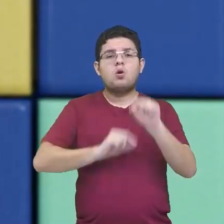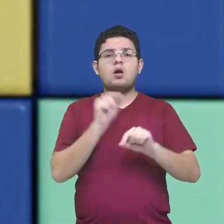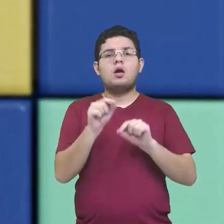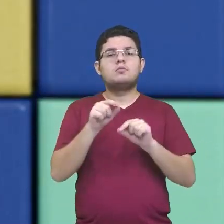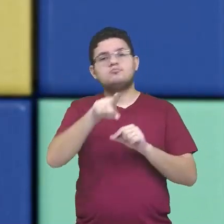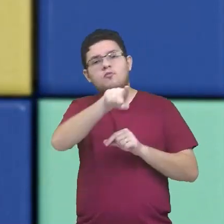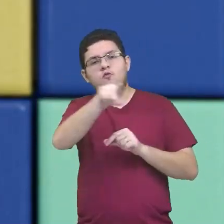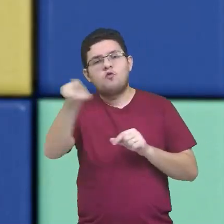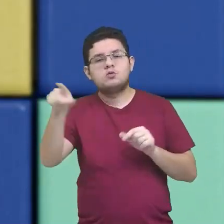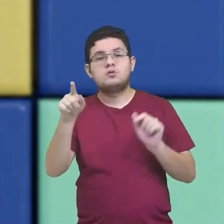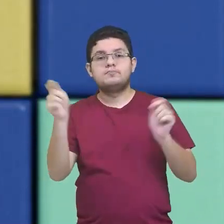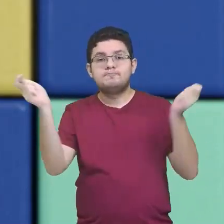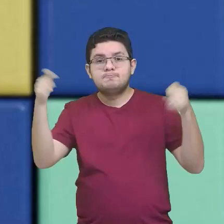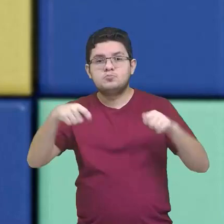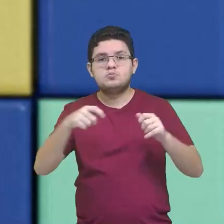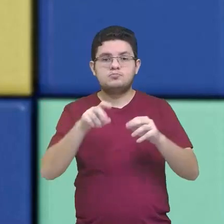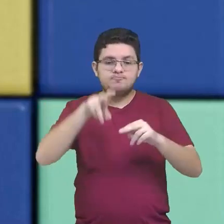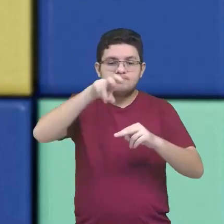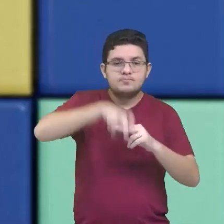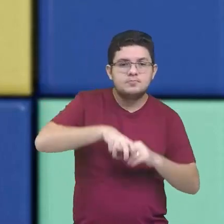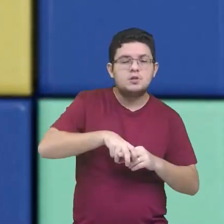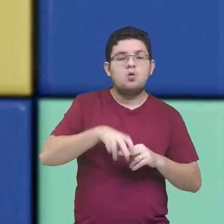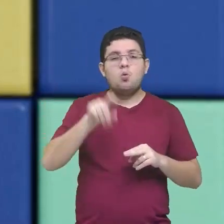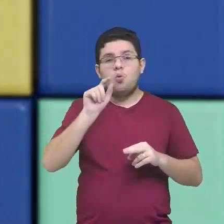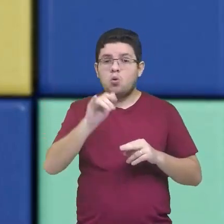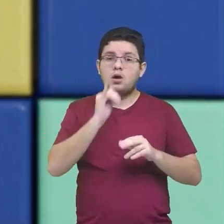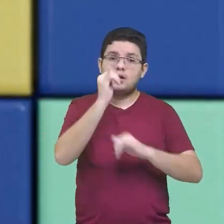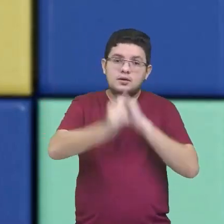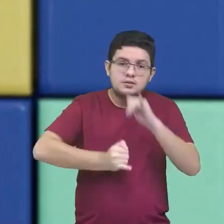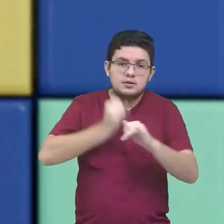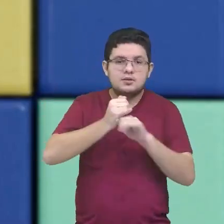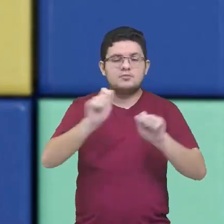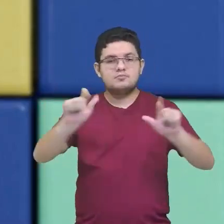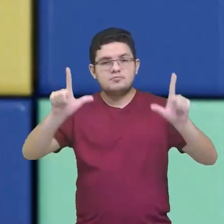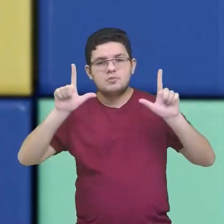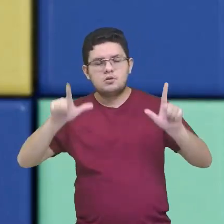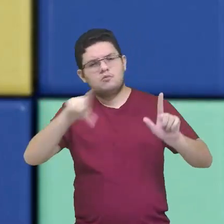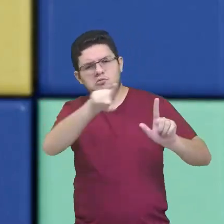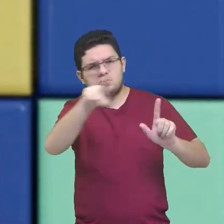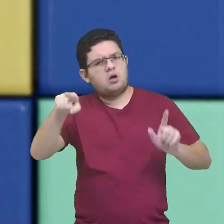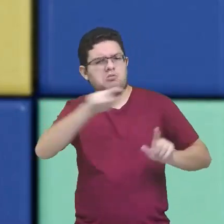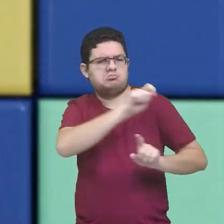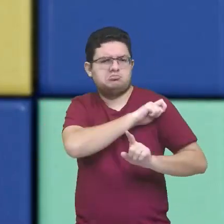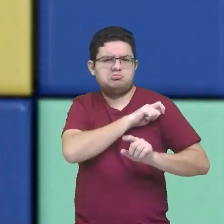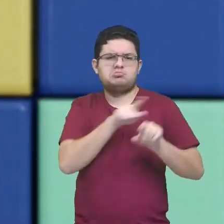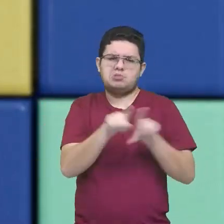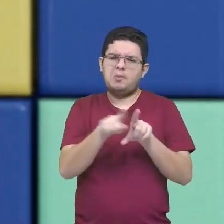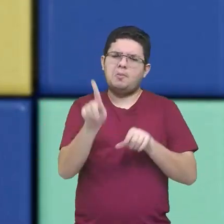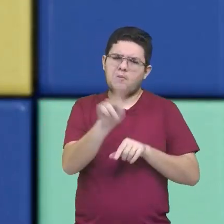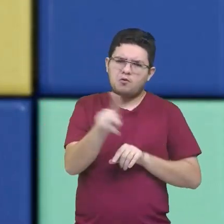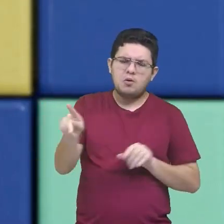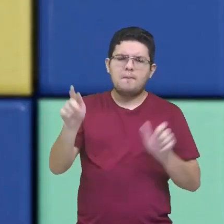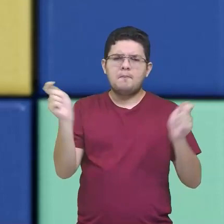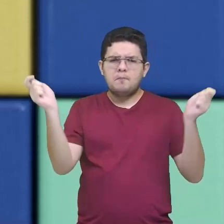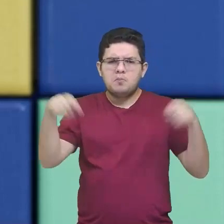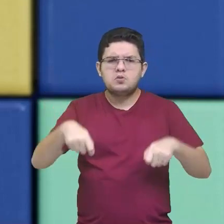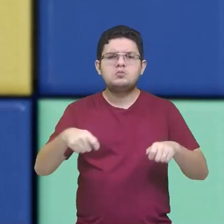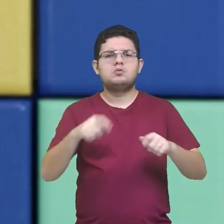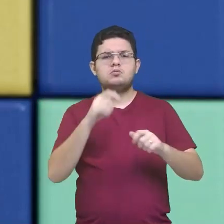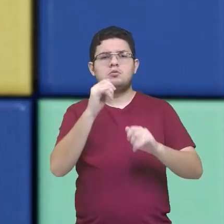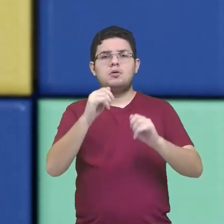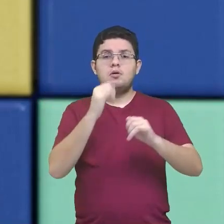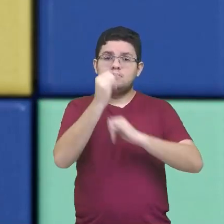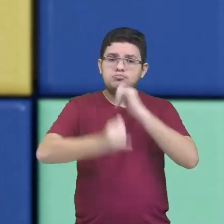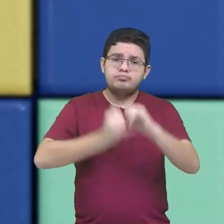está ali em casa, acessando a internet, professor, aluno, e algumas dessas exposições que são bem famosas ao redor